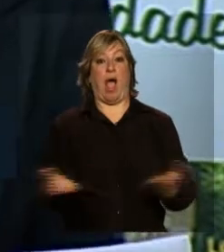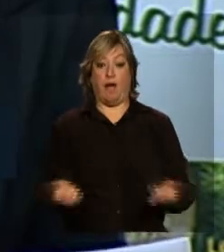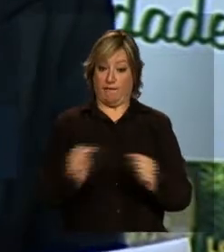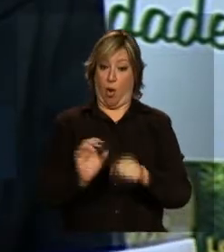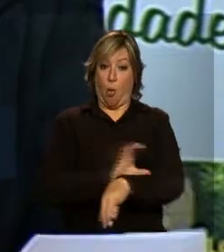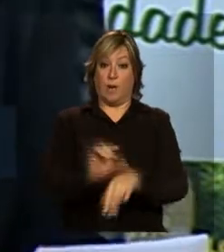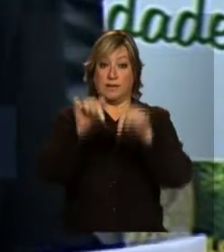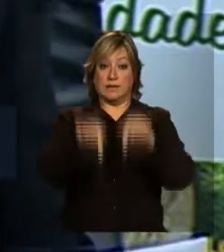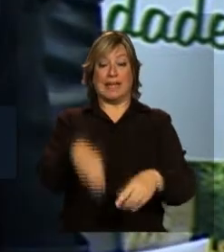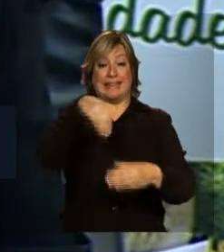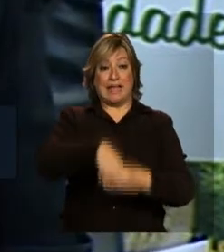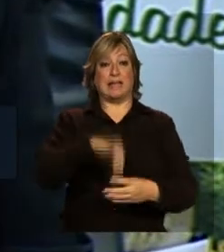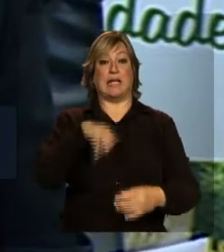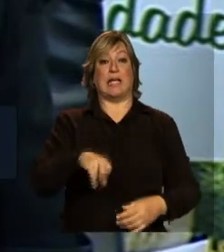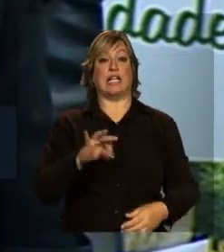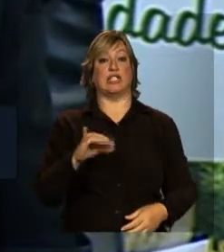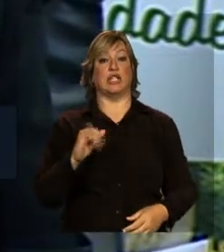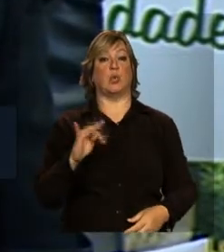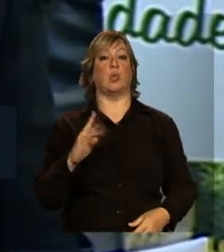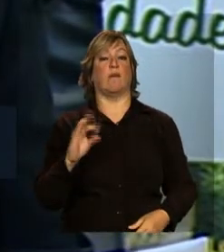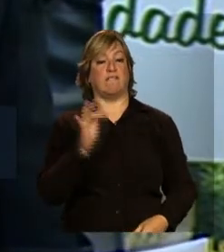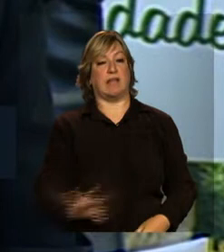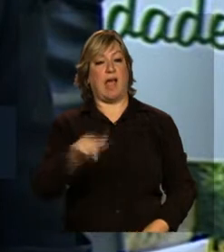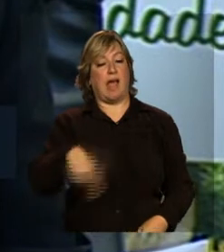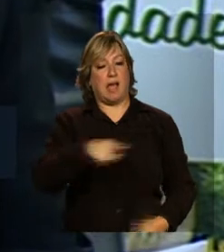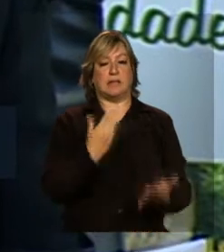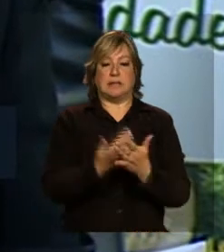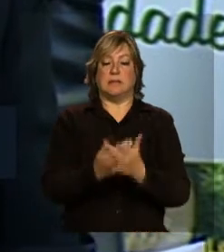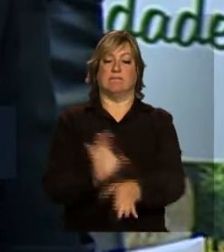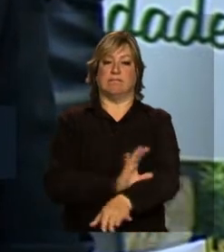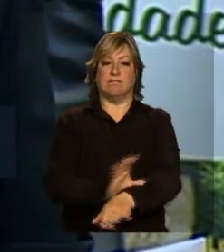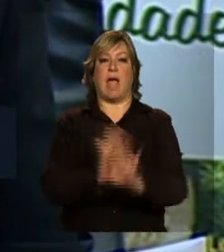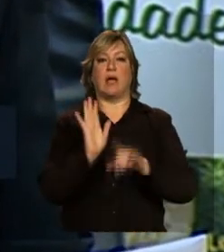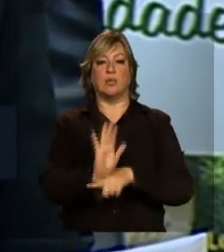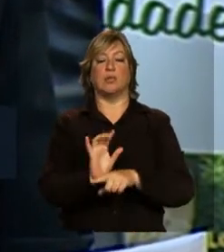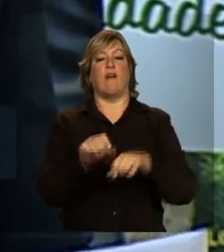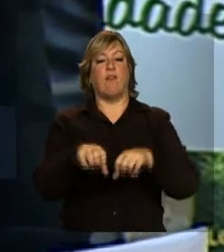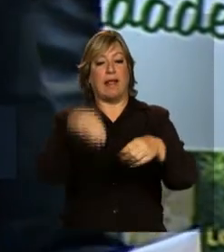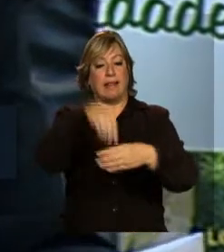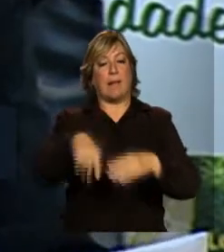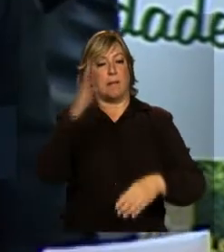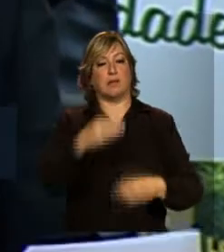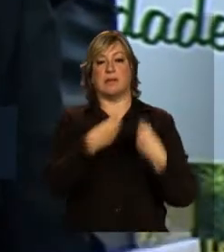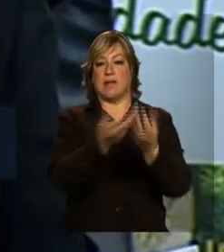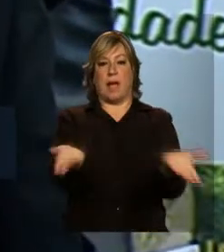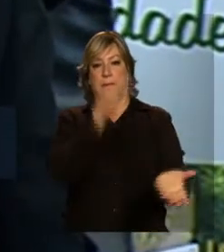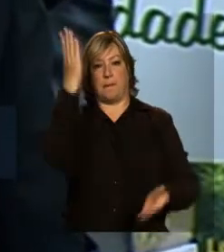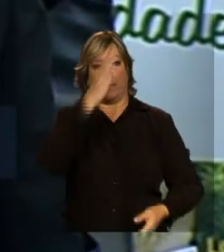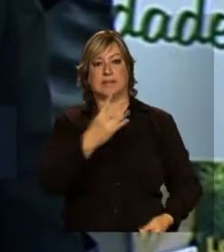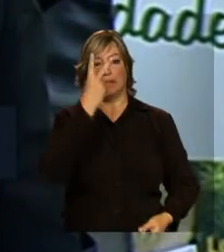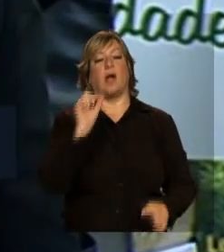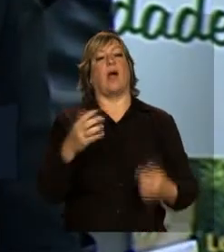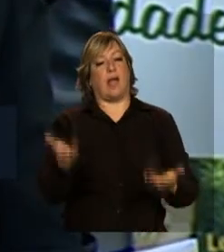desenvolvendo nos institutos federais esses centros tecnológicos para termos a formação dentro do país e assegurarmos aos brasileiros